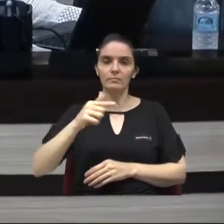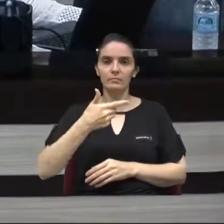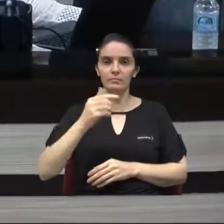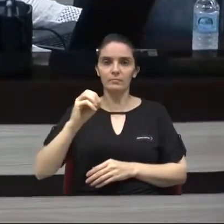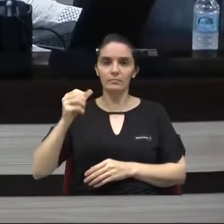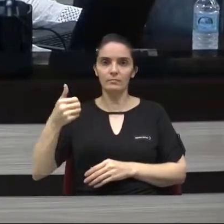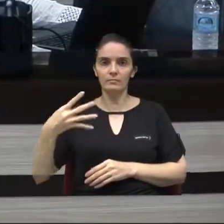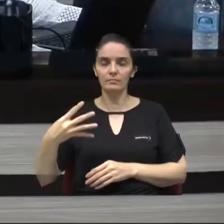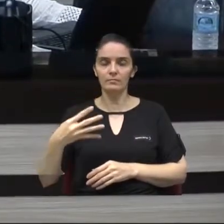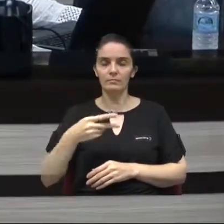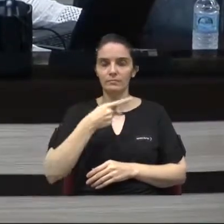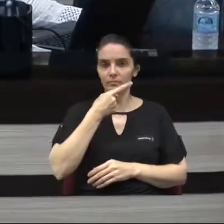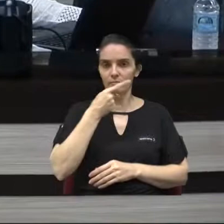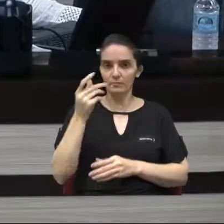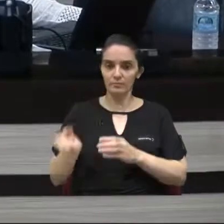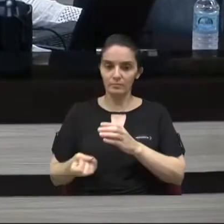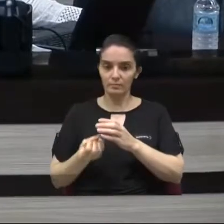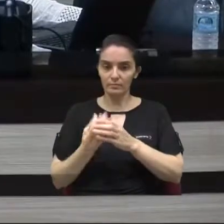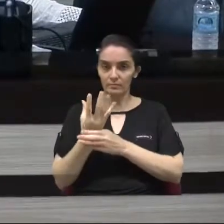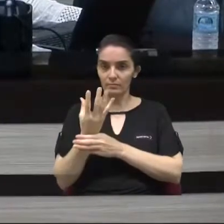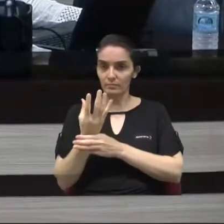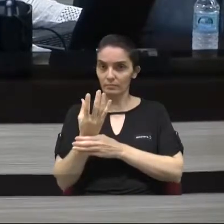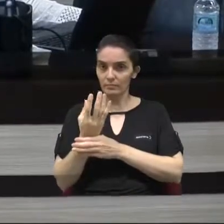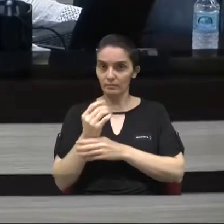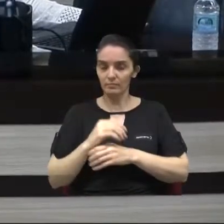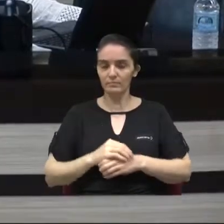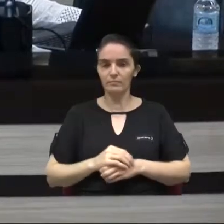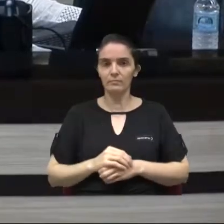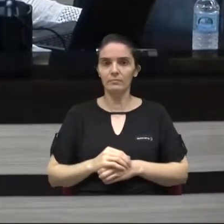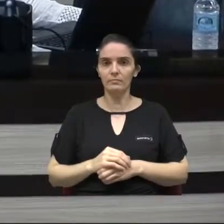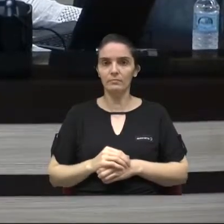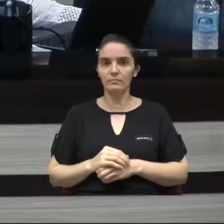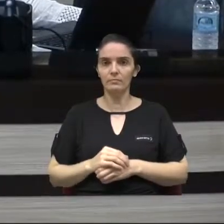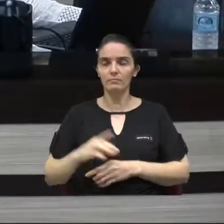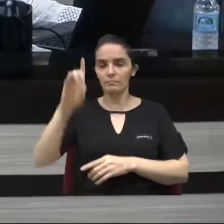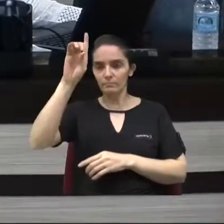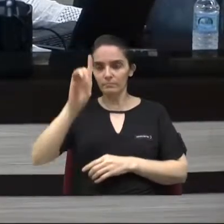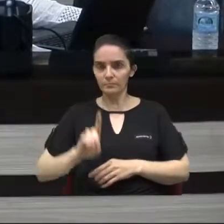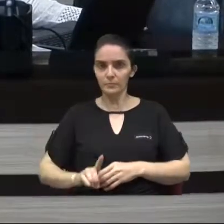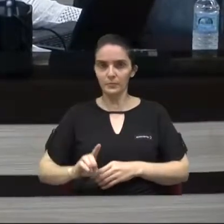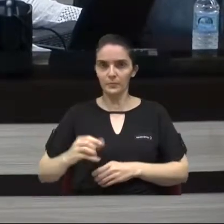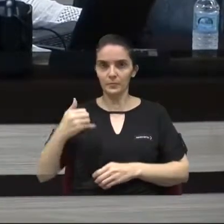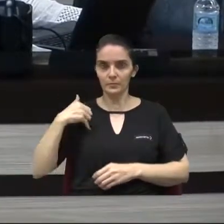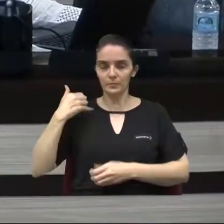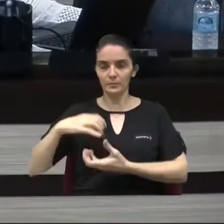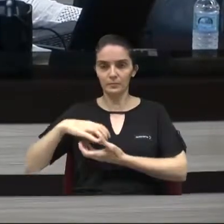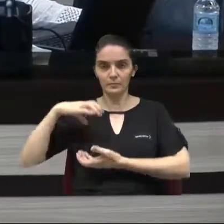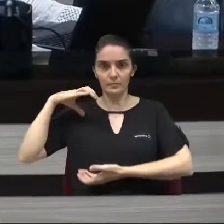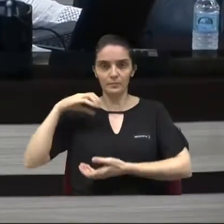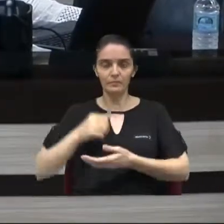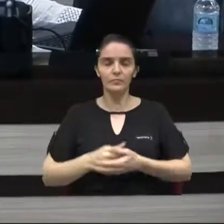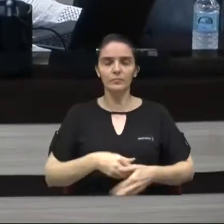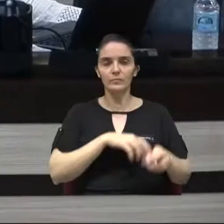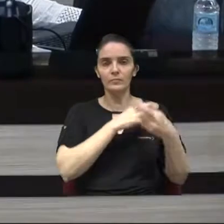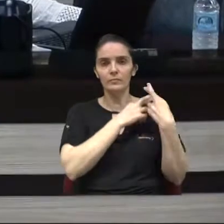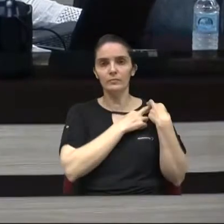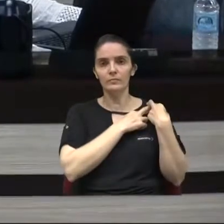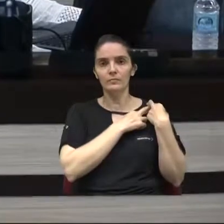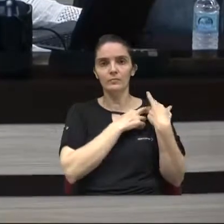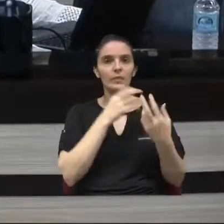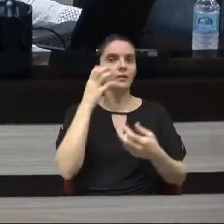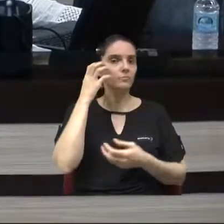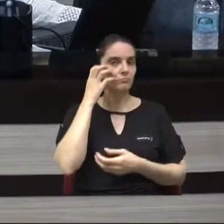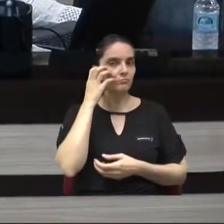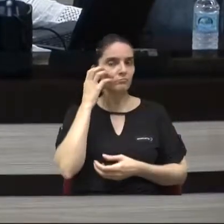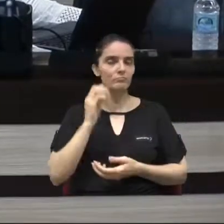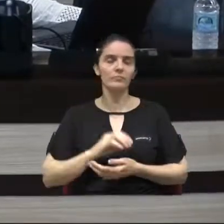a criação do Fundo Municipal dos Direitos do Idoso e da outras providências. Autoria do vereador Marcelo